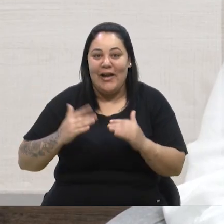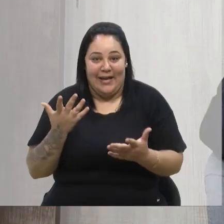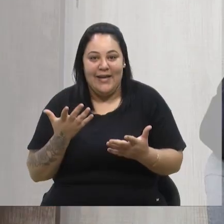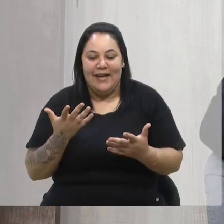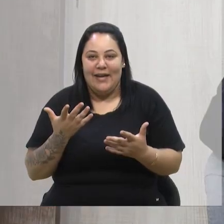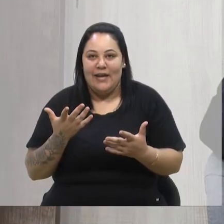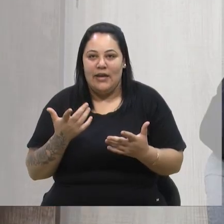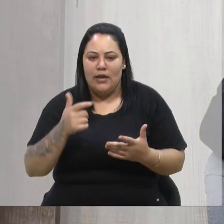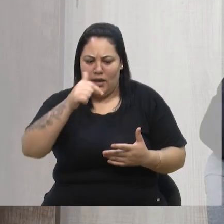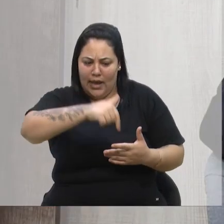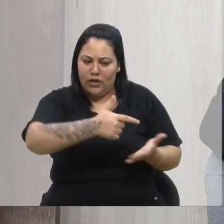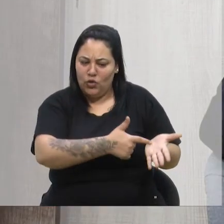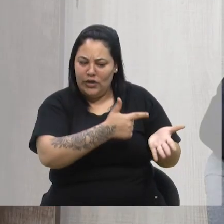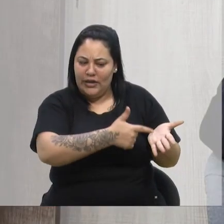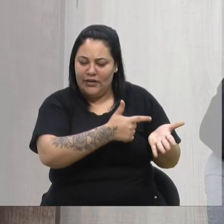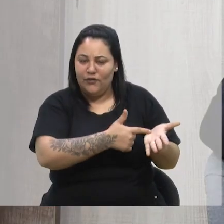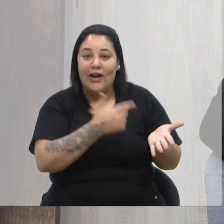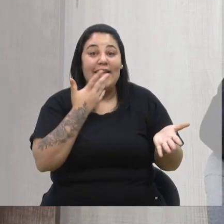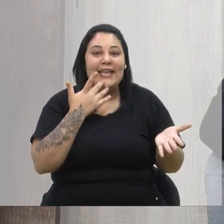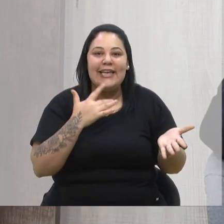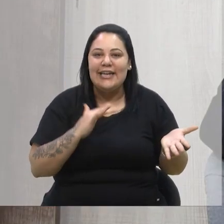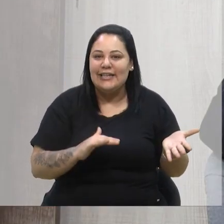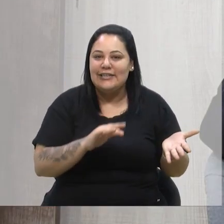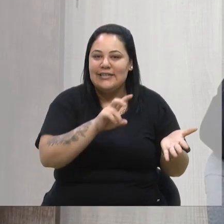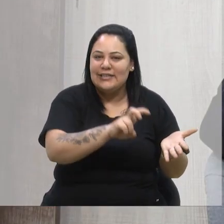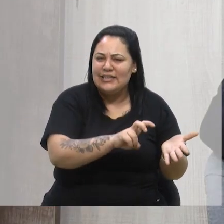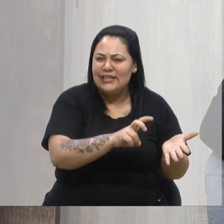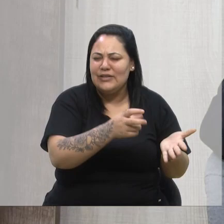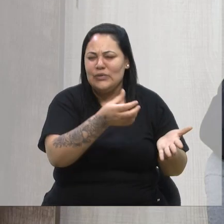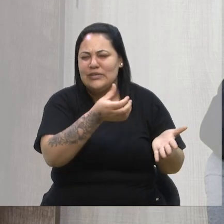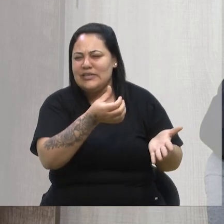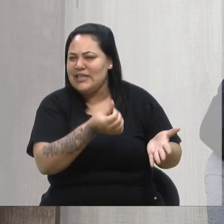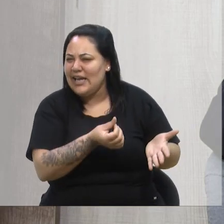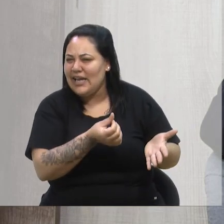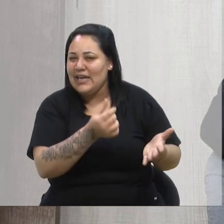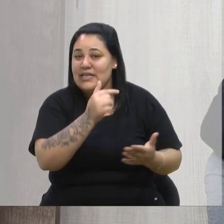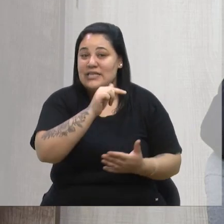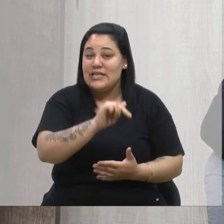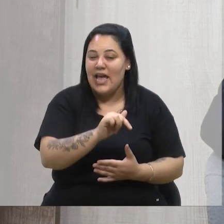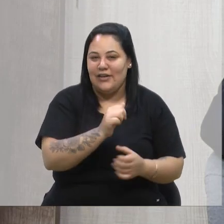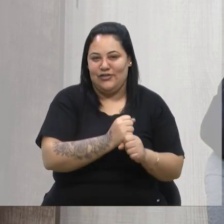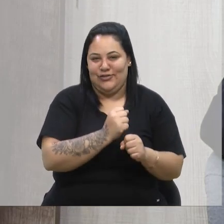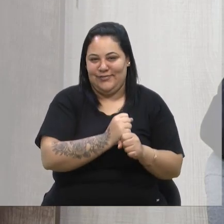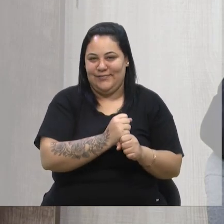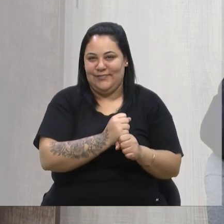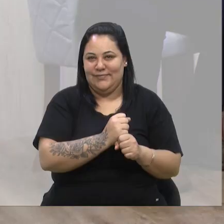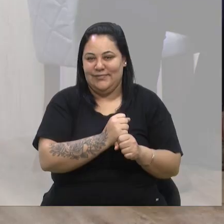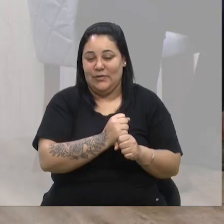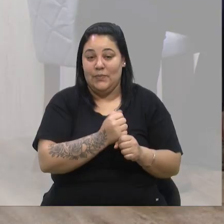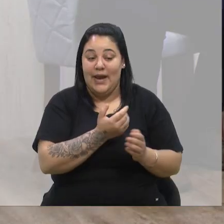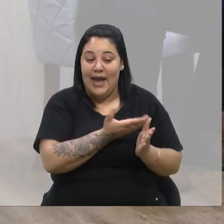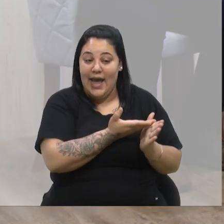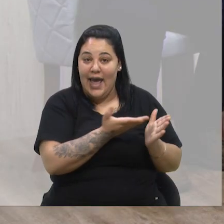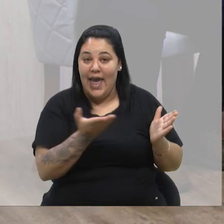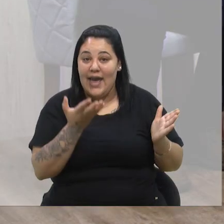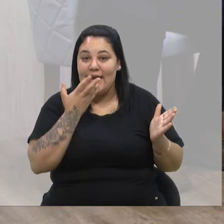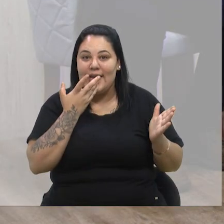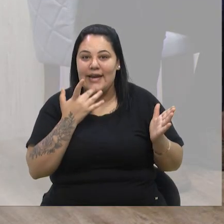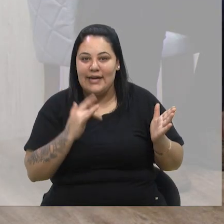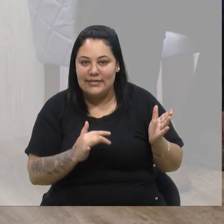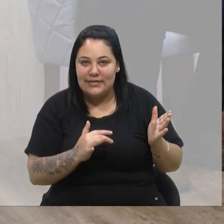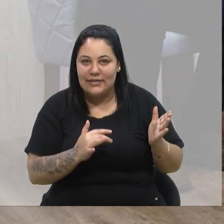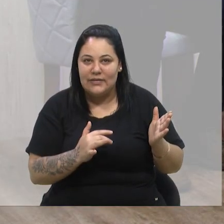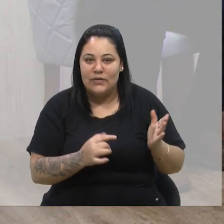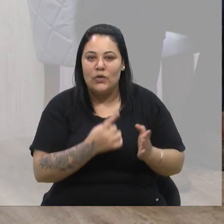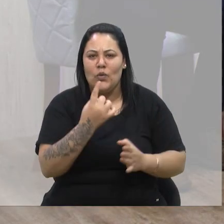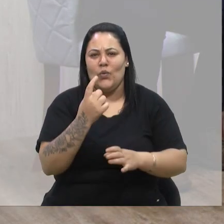estamos tratando de crianças, vamos supor, de 5, 6, 7 anos. Então, para essas crianças, 1